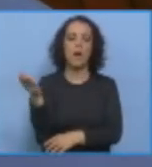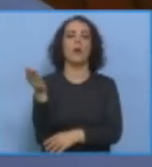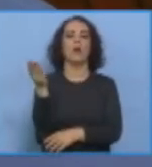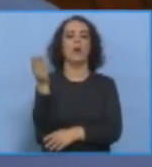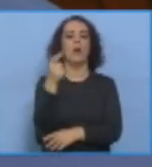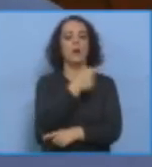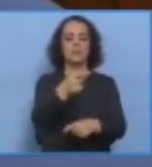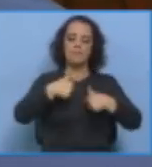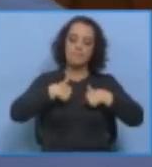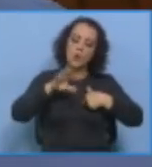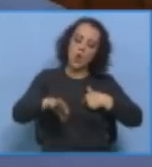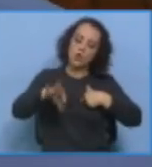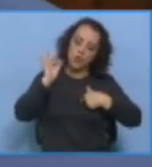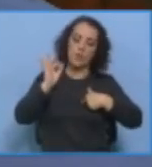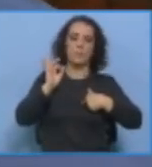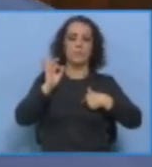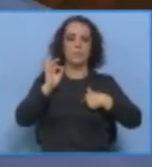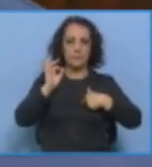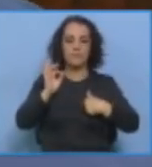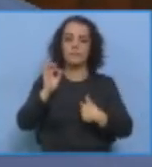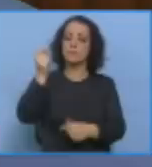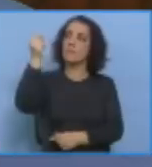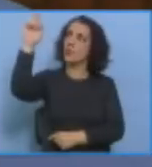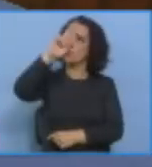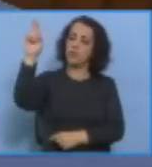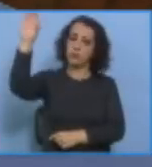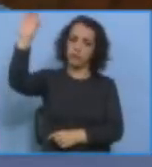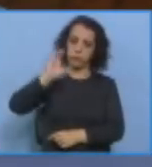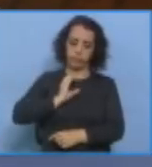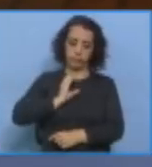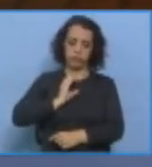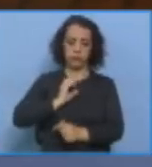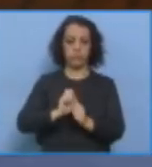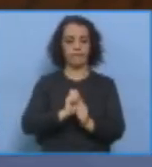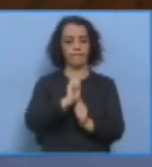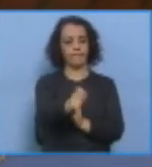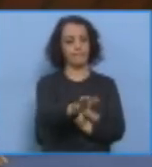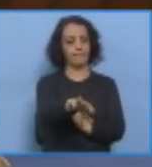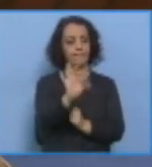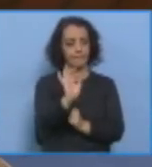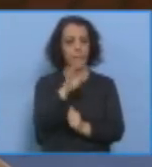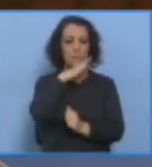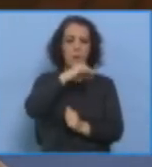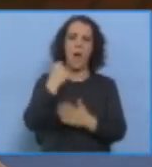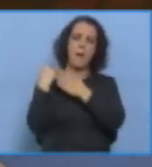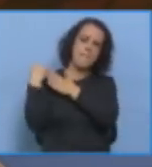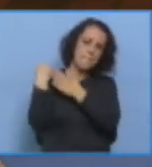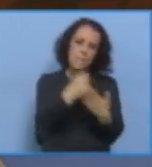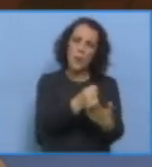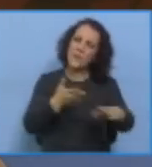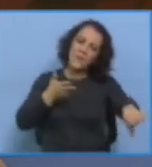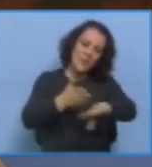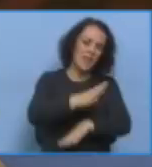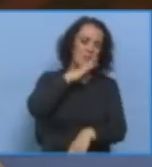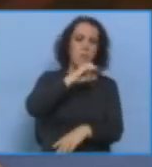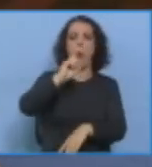fazer essa opção, com a entrega às famílias do valor que lhes permita fazer essas opções, com o apoio, diretamente às famílias,